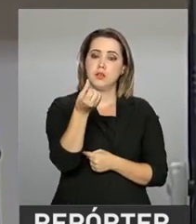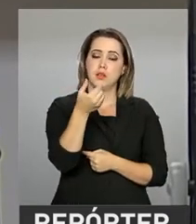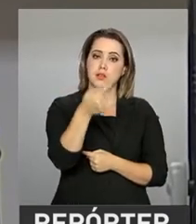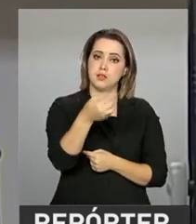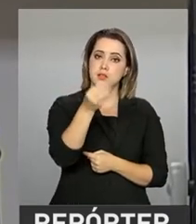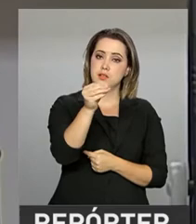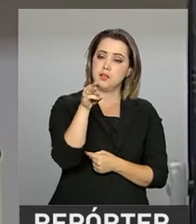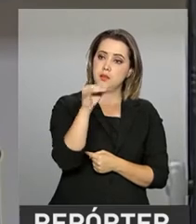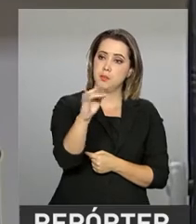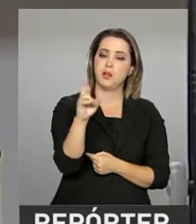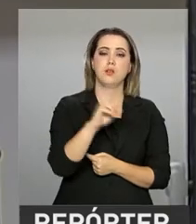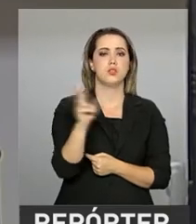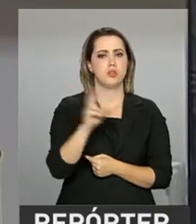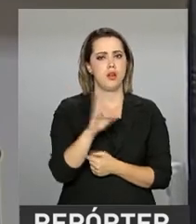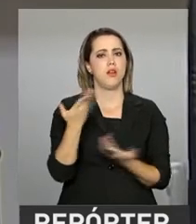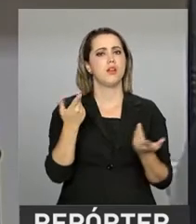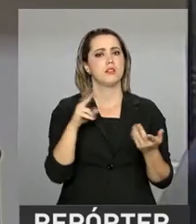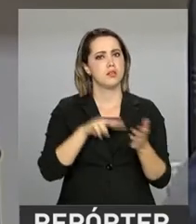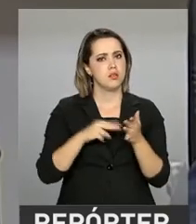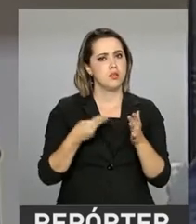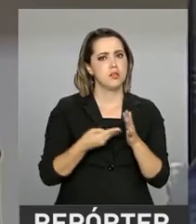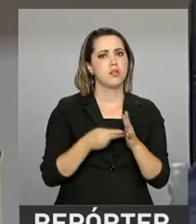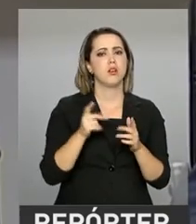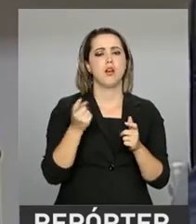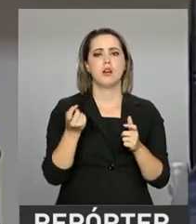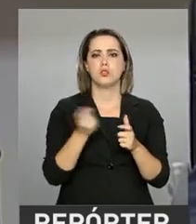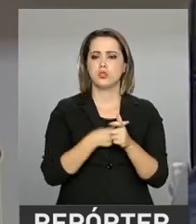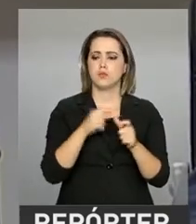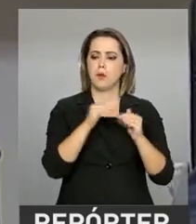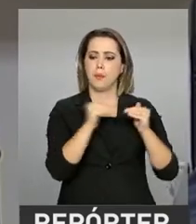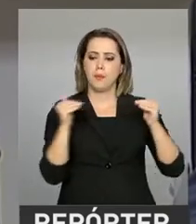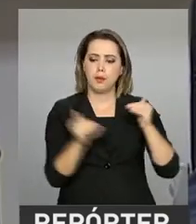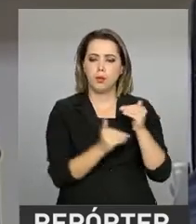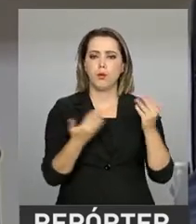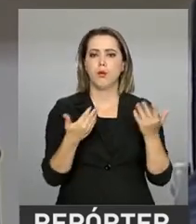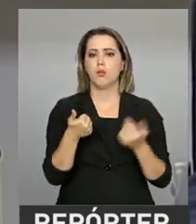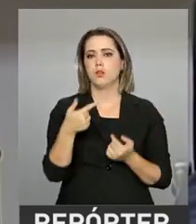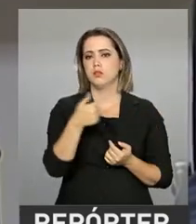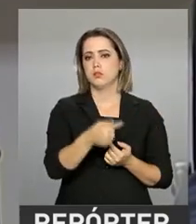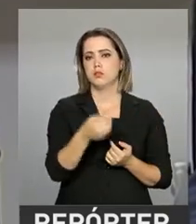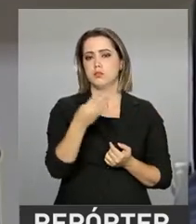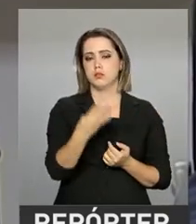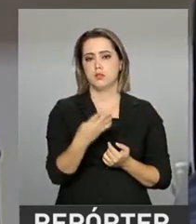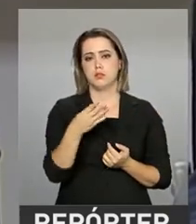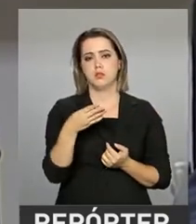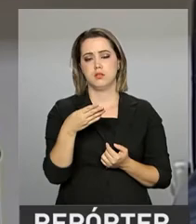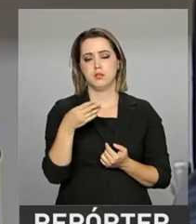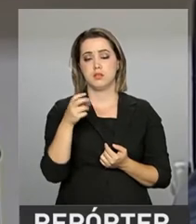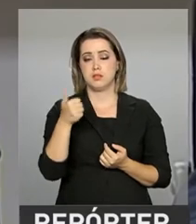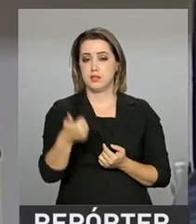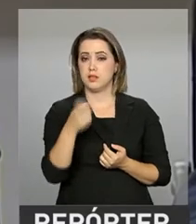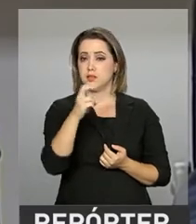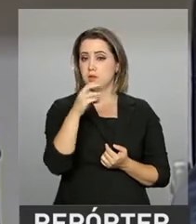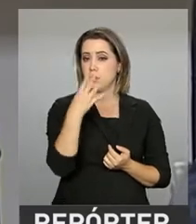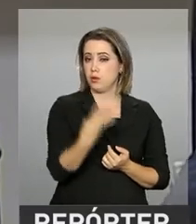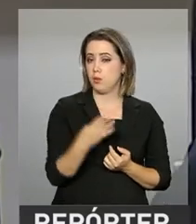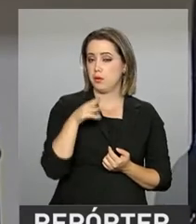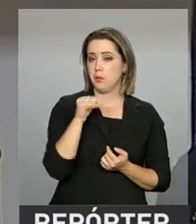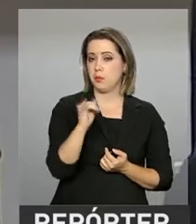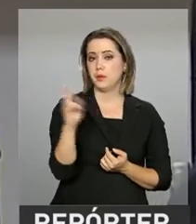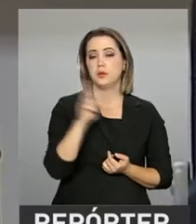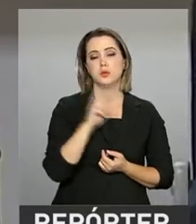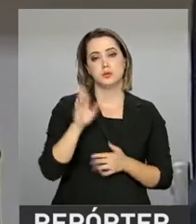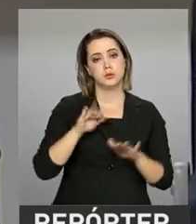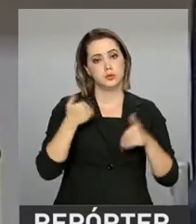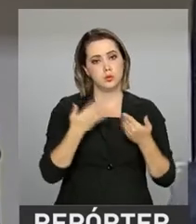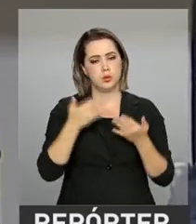de reais ela foi superada isto é o 10o menotti o santos até 2 154 bilhões de reais portanto o nosso compromisso a